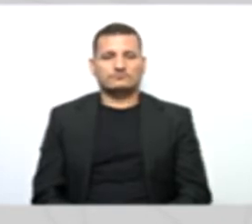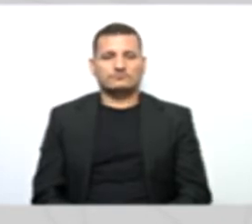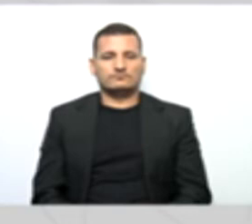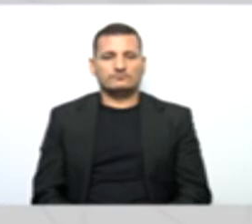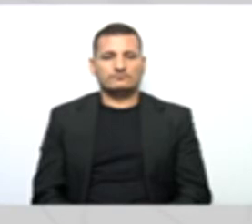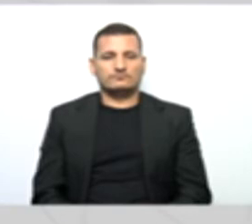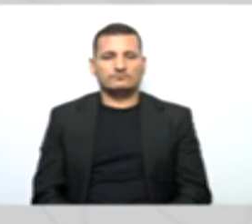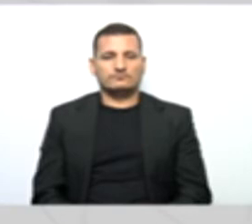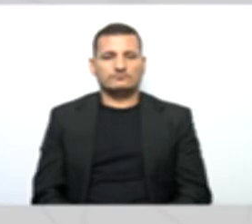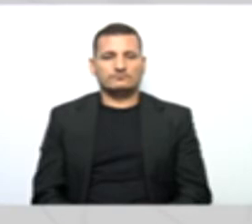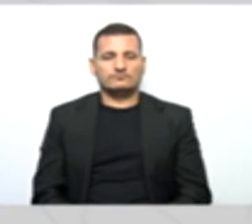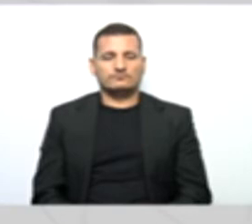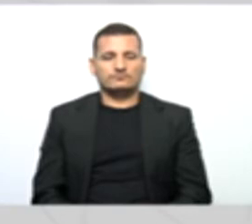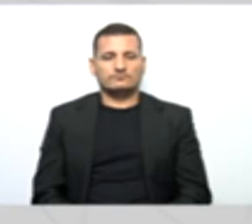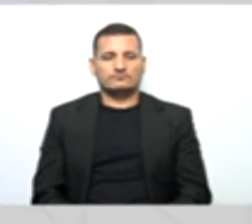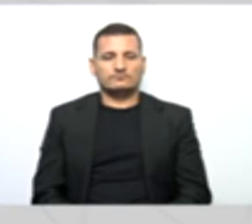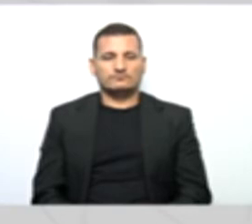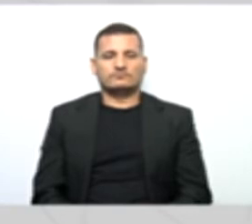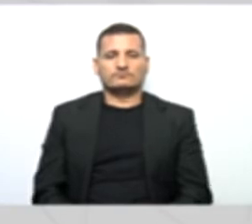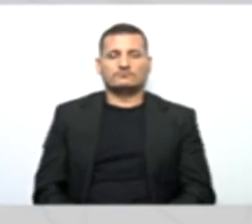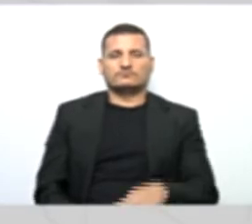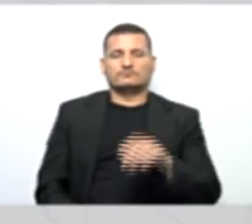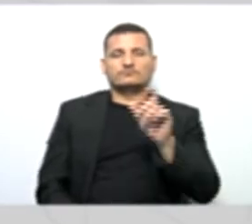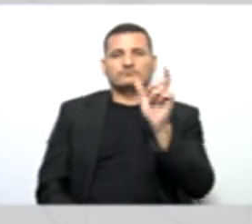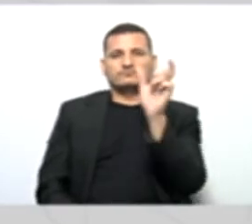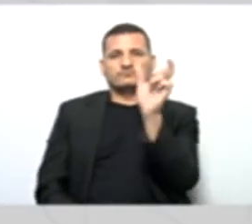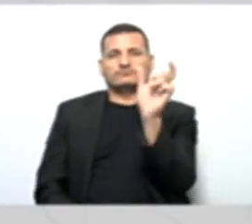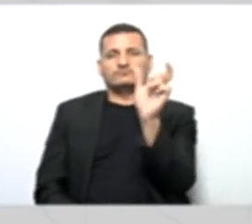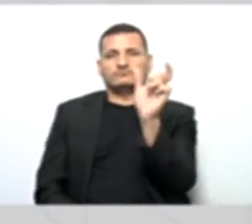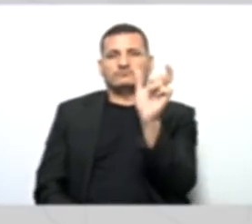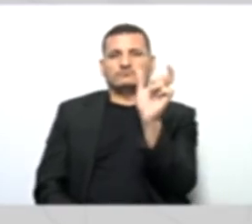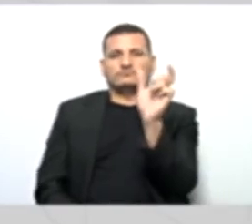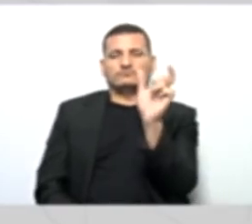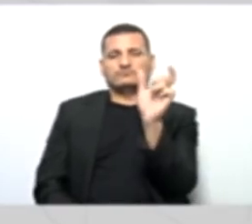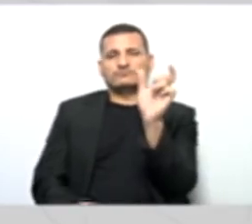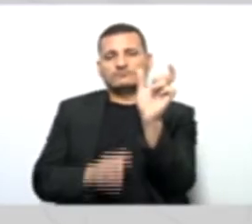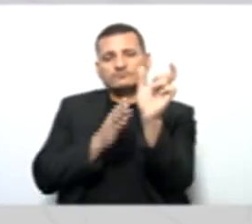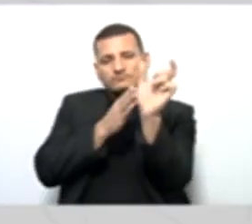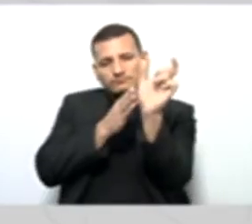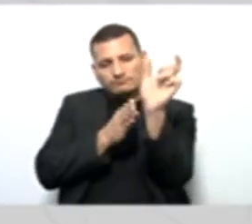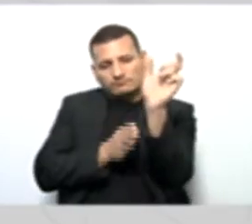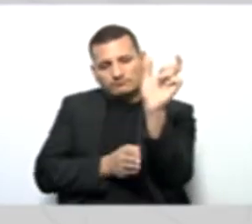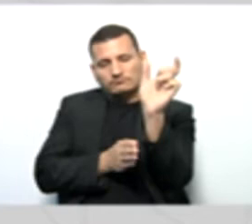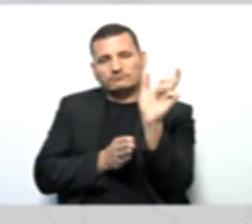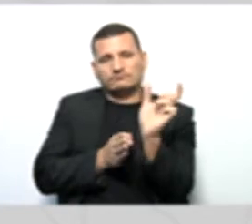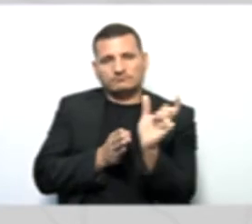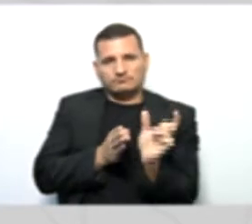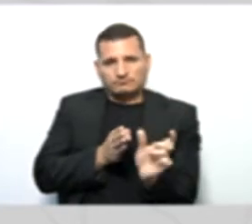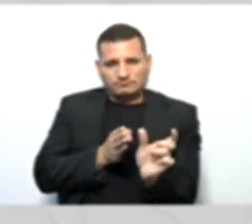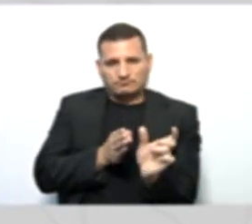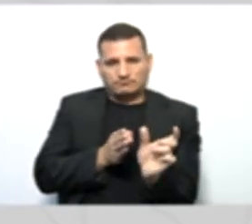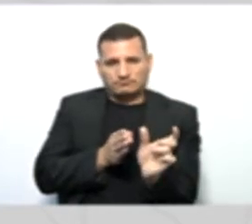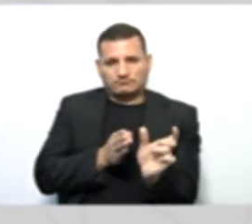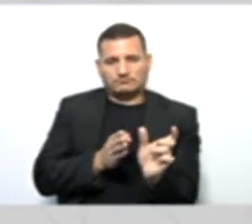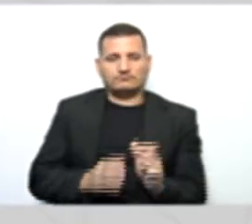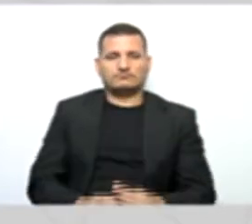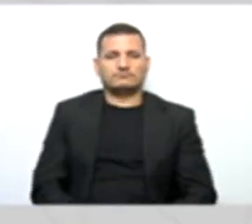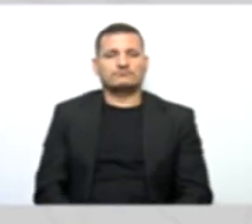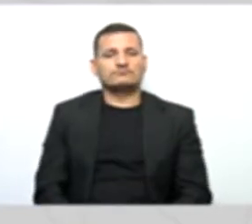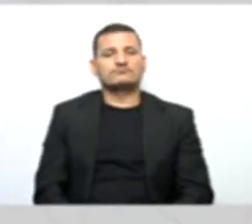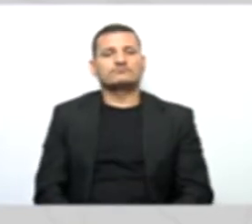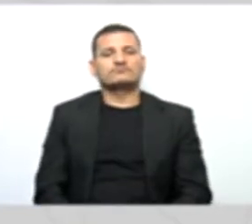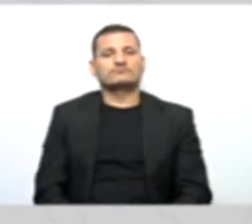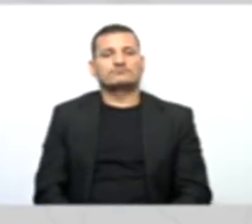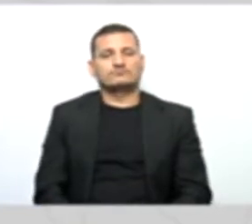ó. Na mesma linha do método construtor. Não é dentro do método construtor. Você vai criar lá.